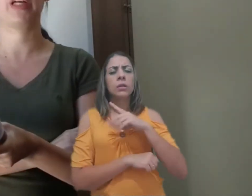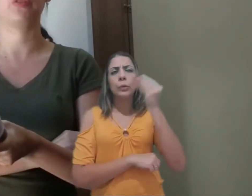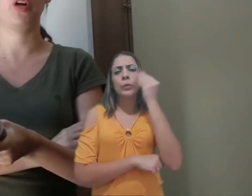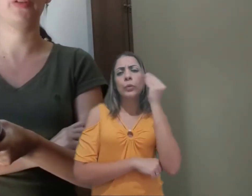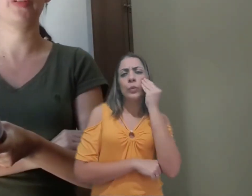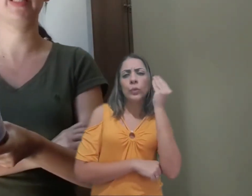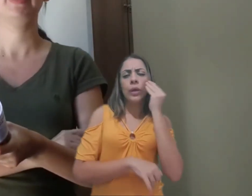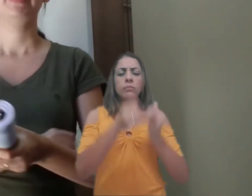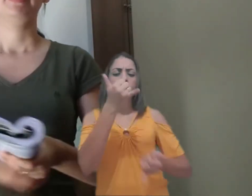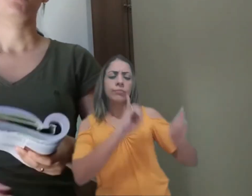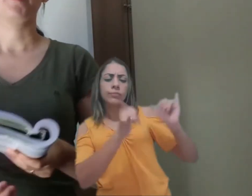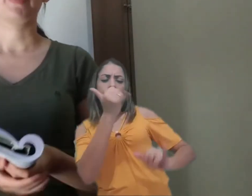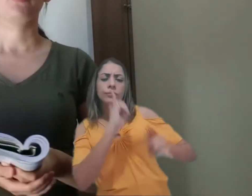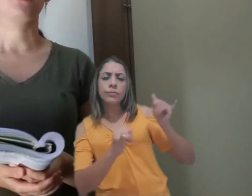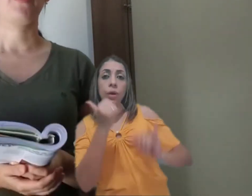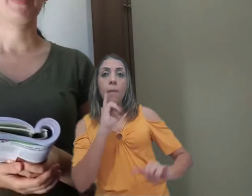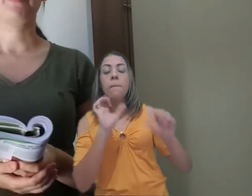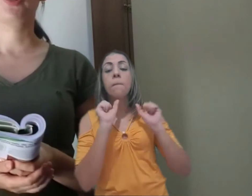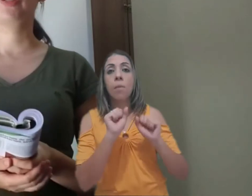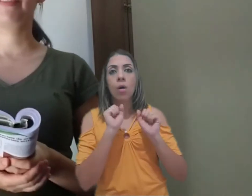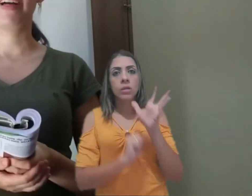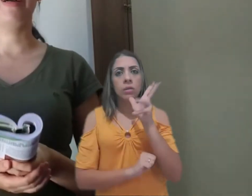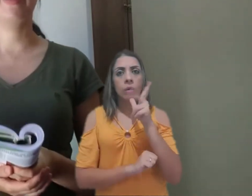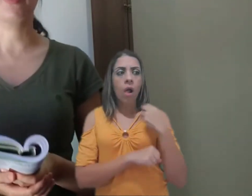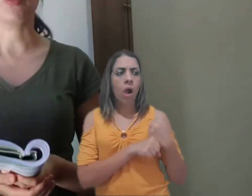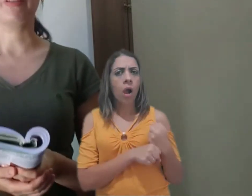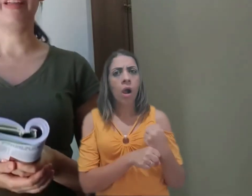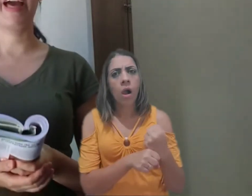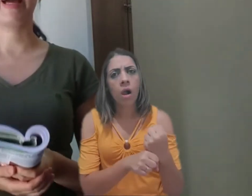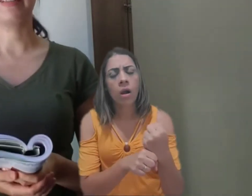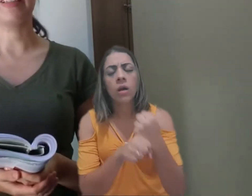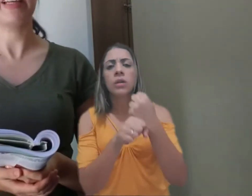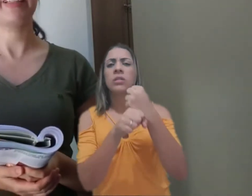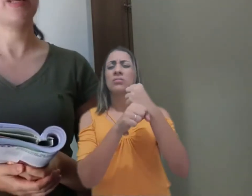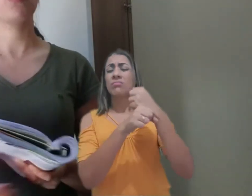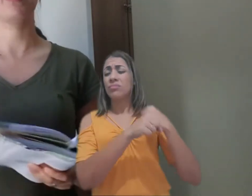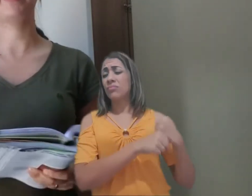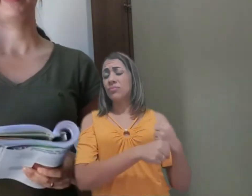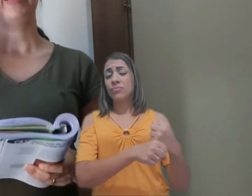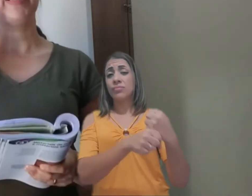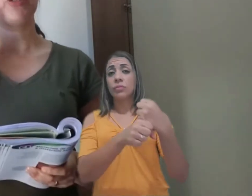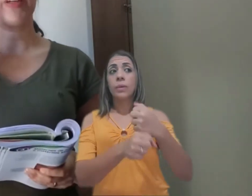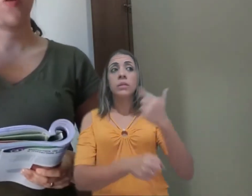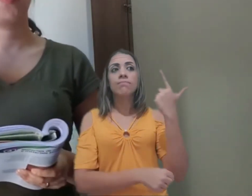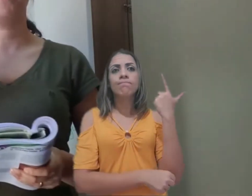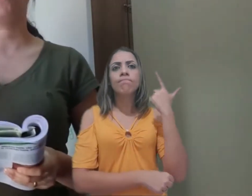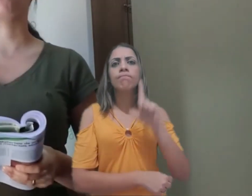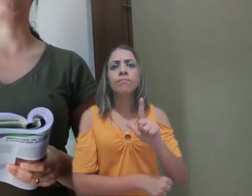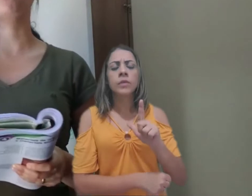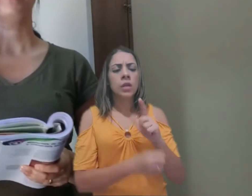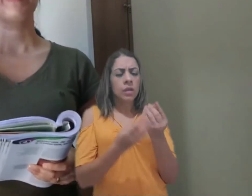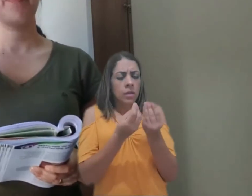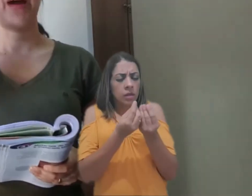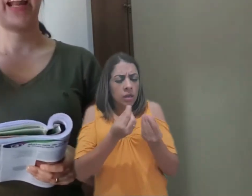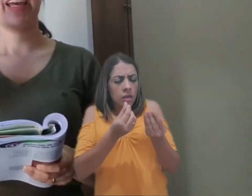em laboratórios, né, que os pesquisadores fazem, pode levar anos, décadas, né, até eles conseguirem identificar um